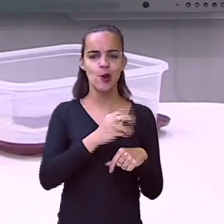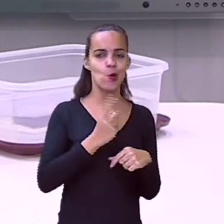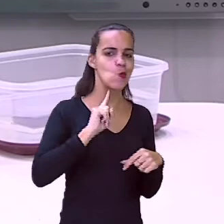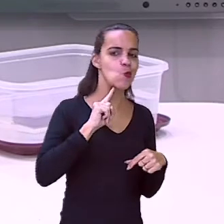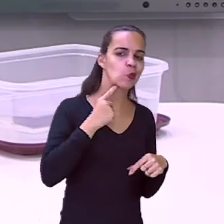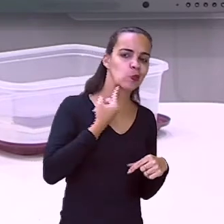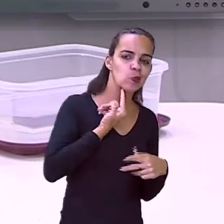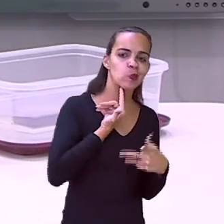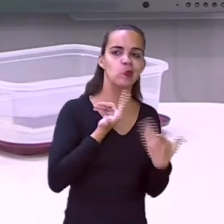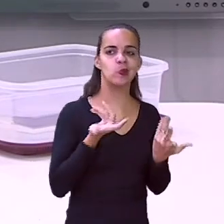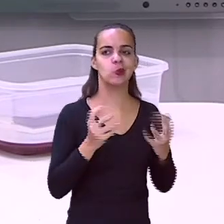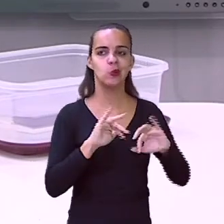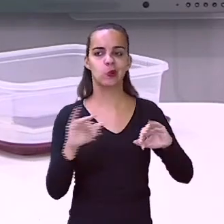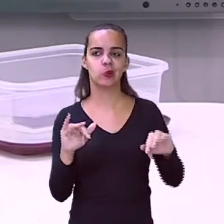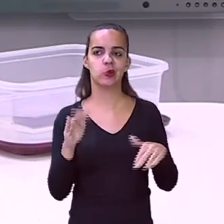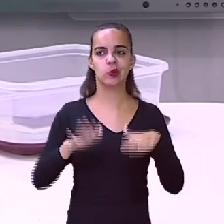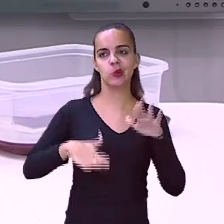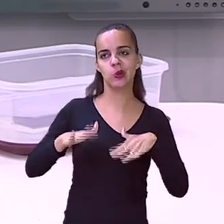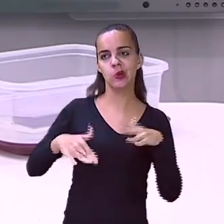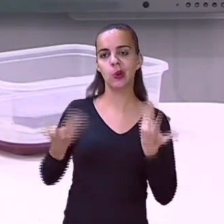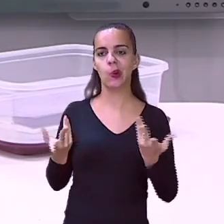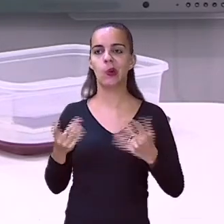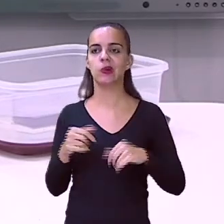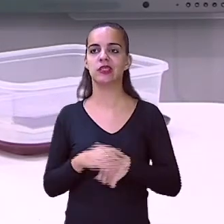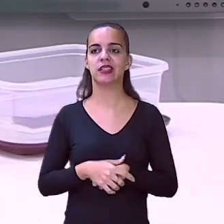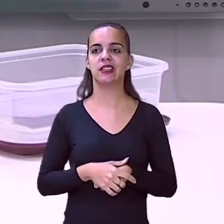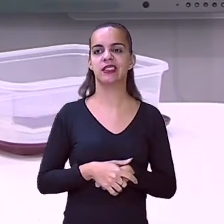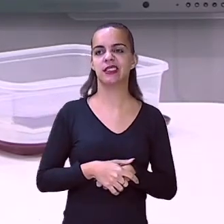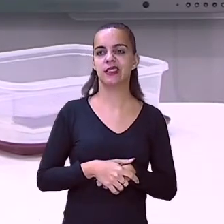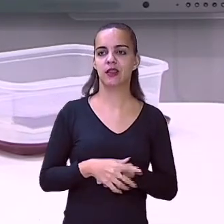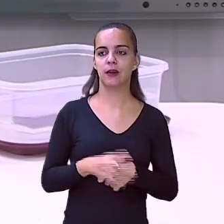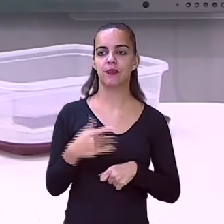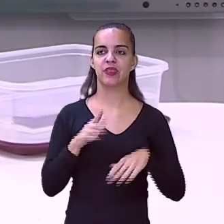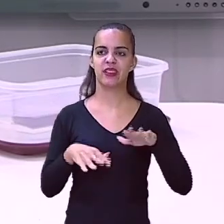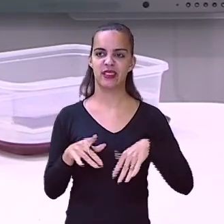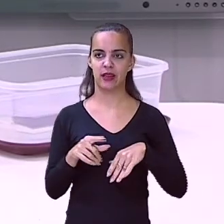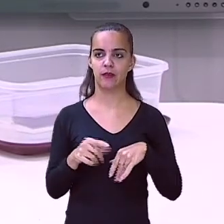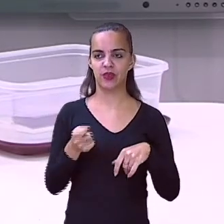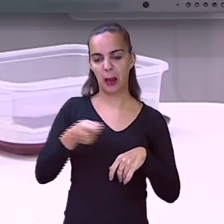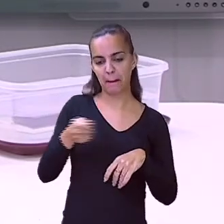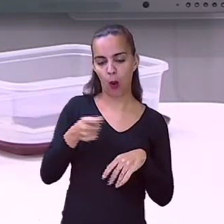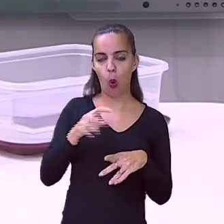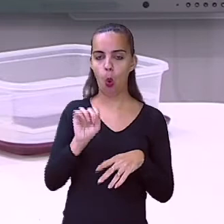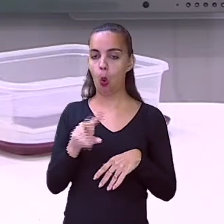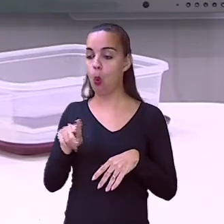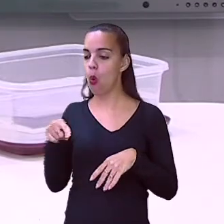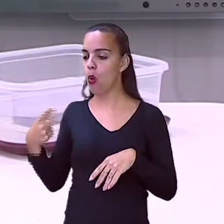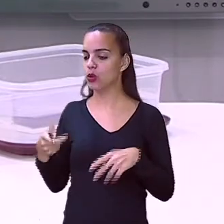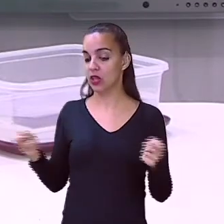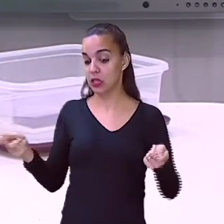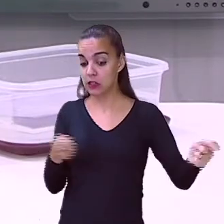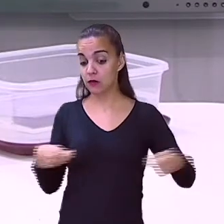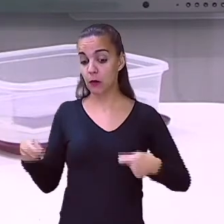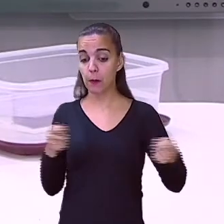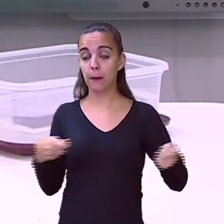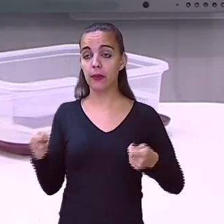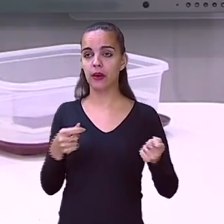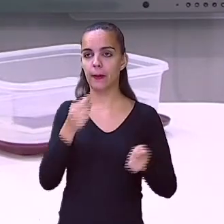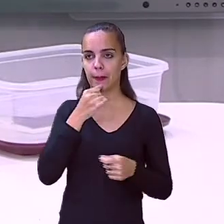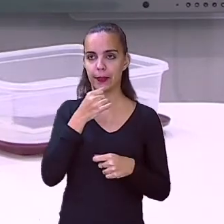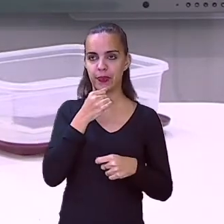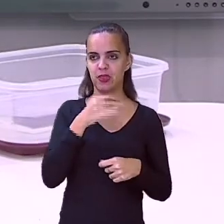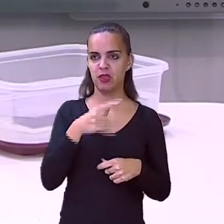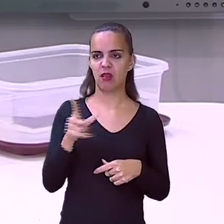o trigo, tem aqui umas partes que não estão legais, vou peneirar. Eu trouxe aqui uma peneirinha, né,